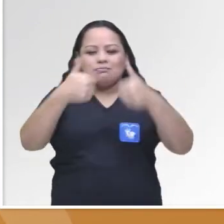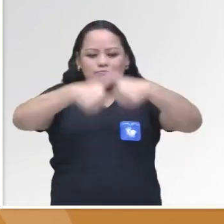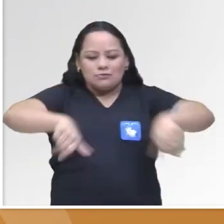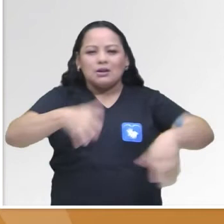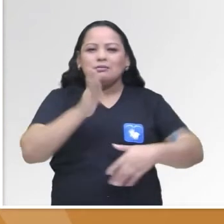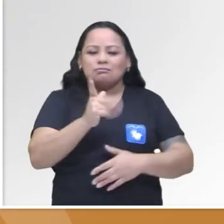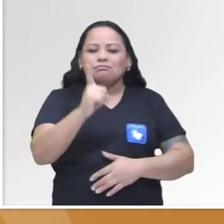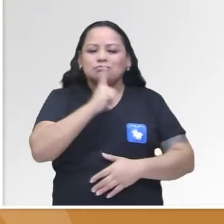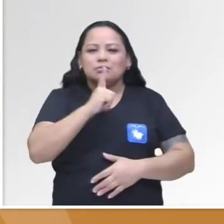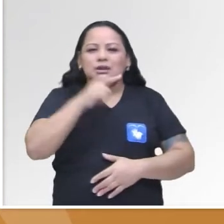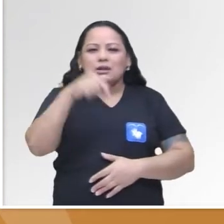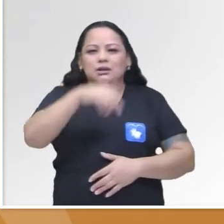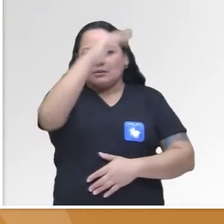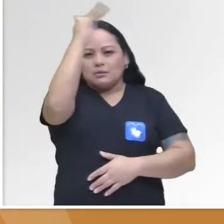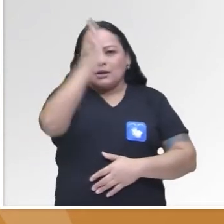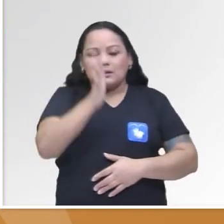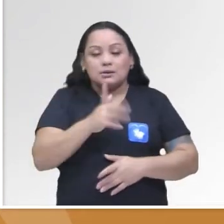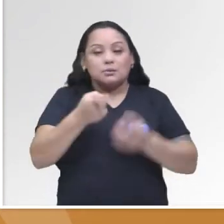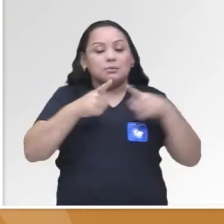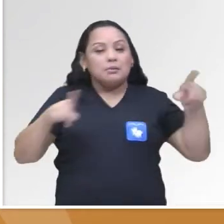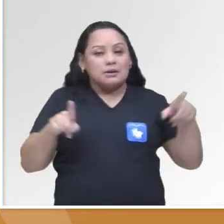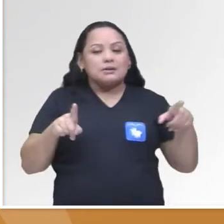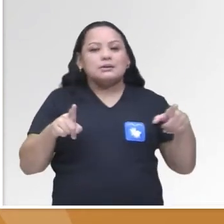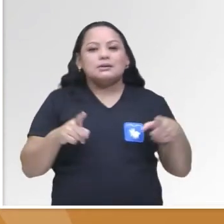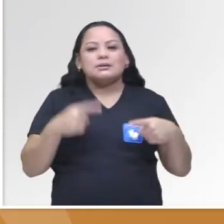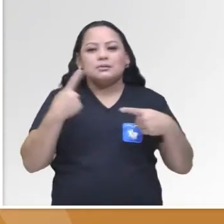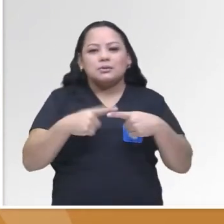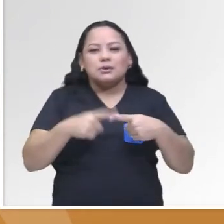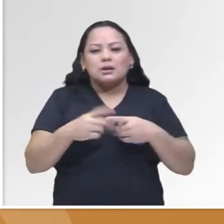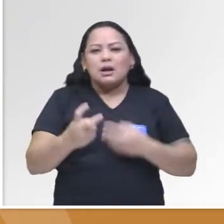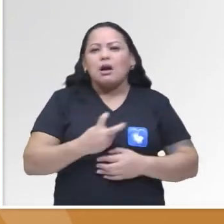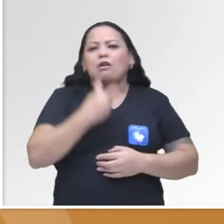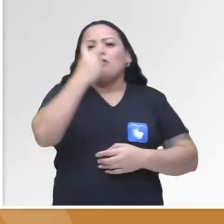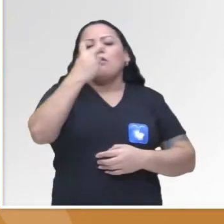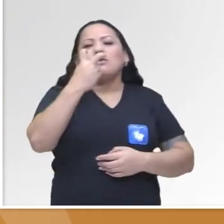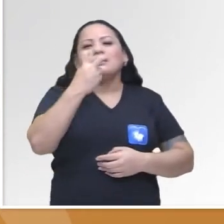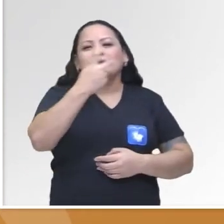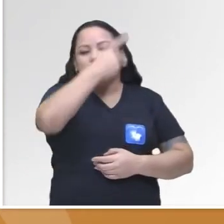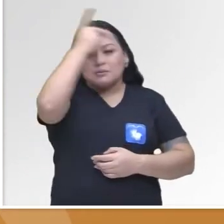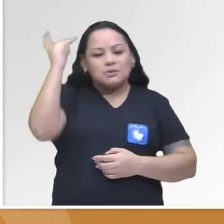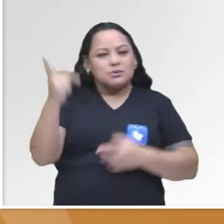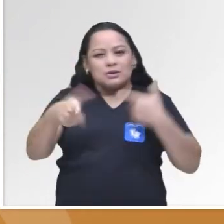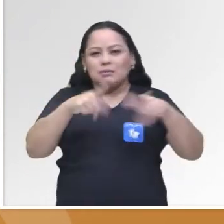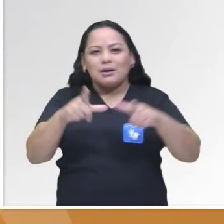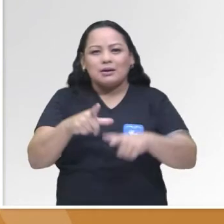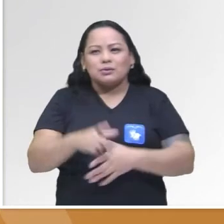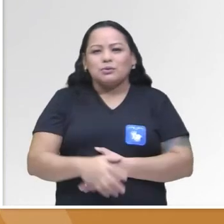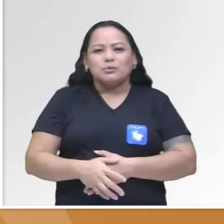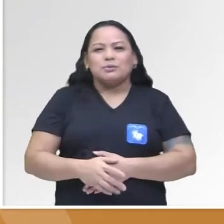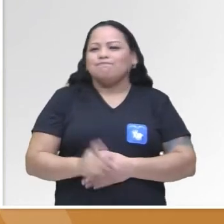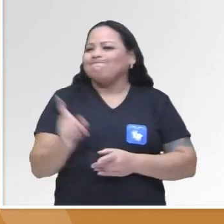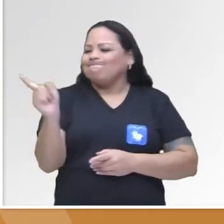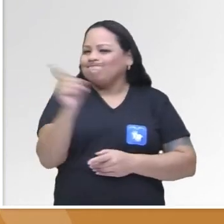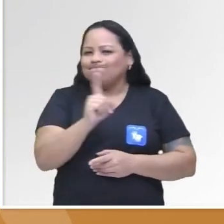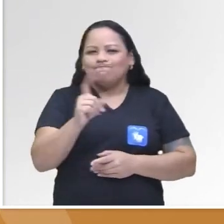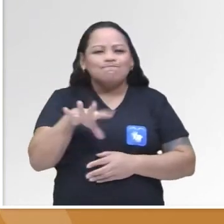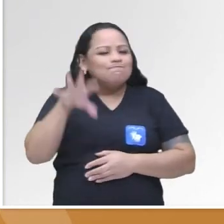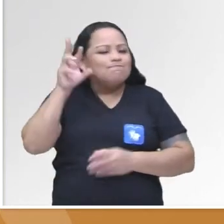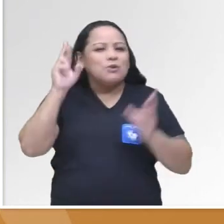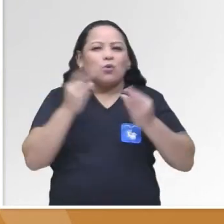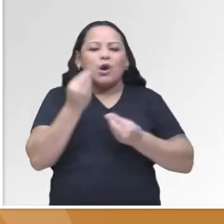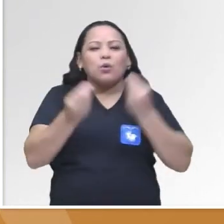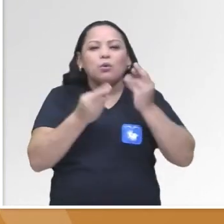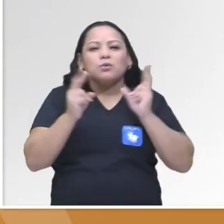Brasil, mas que até esse momento a voz desses trabalhadores não tinha sido ouvida. Então, Getúlio Vargas tem uma grande